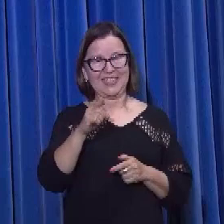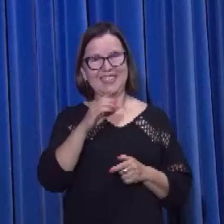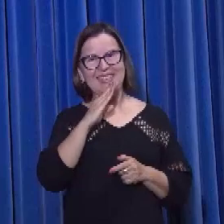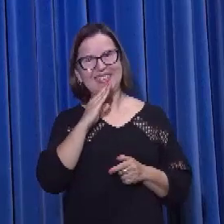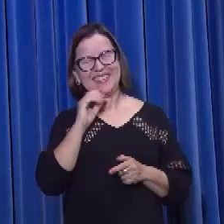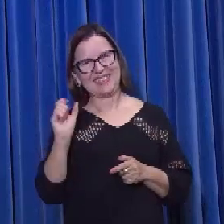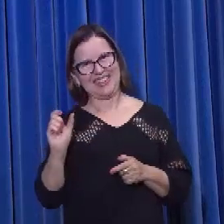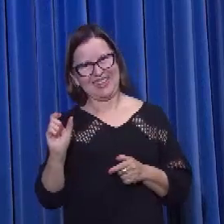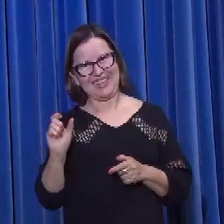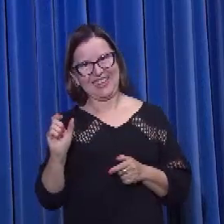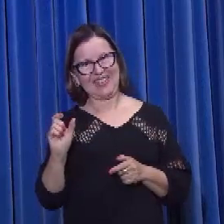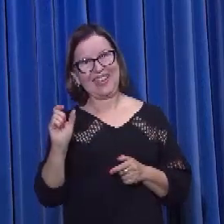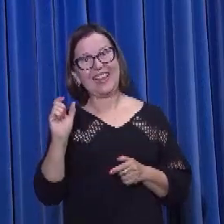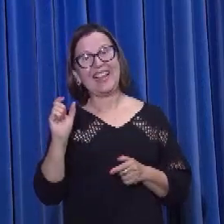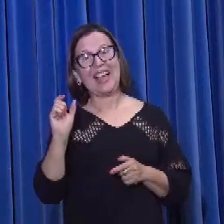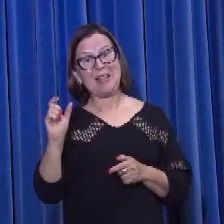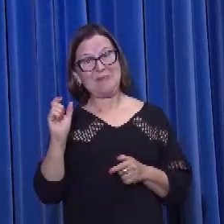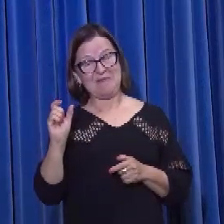está preso.